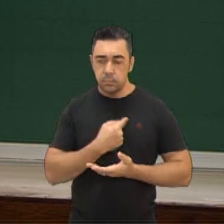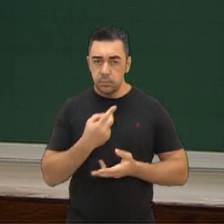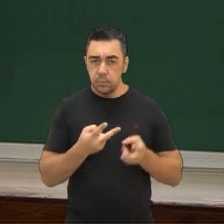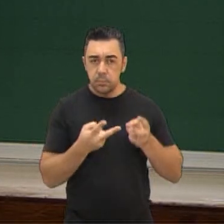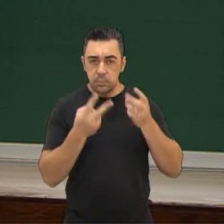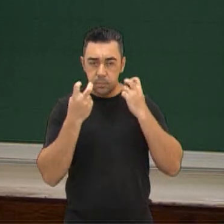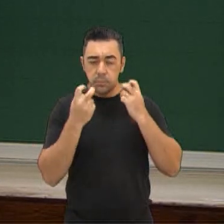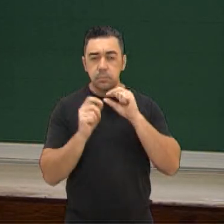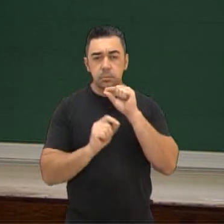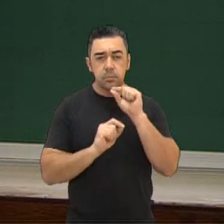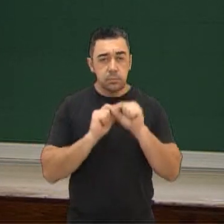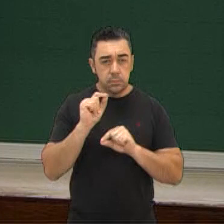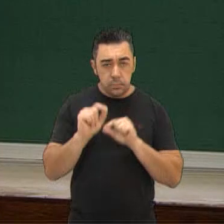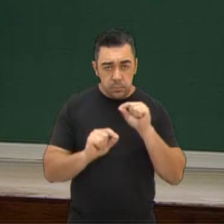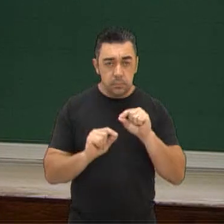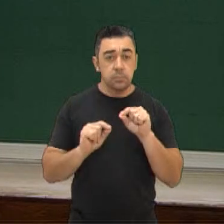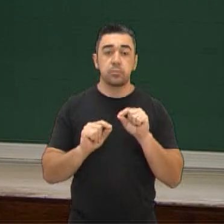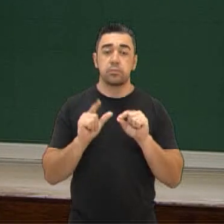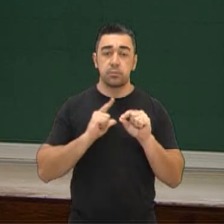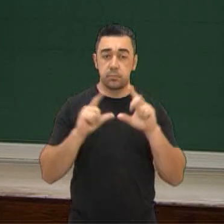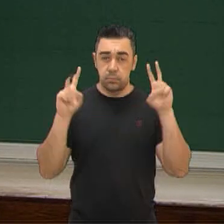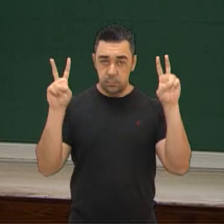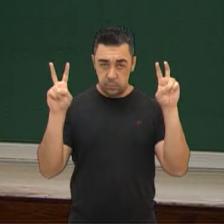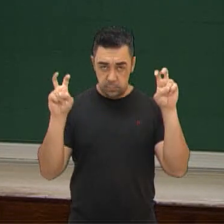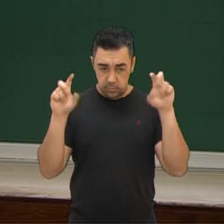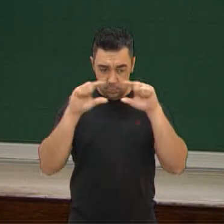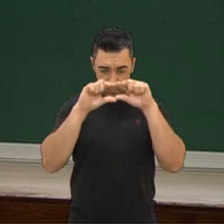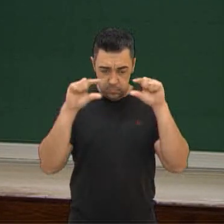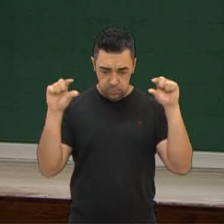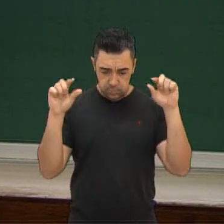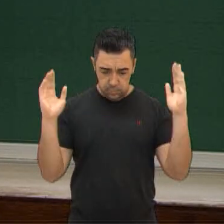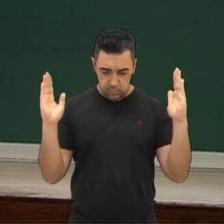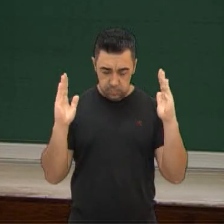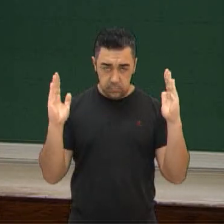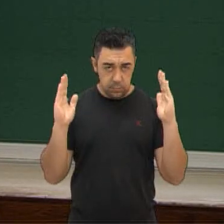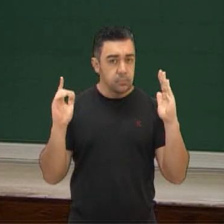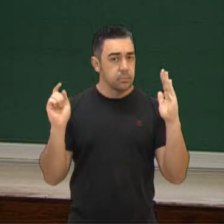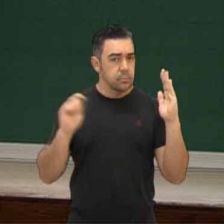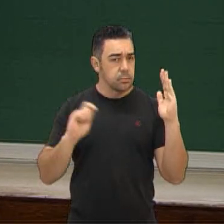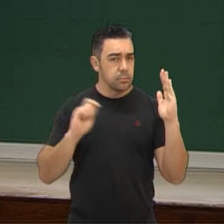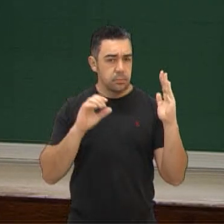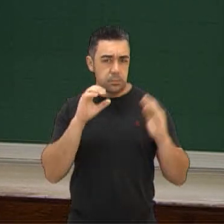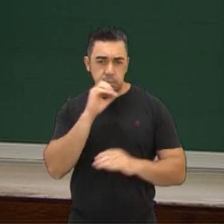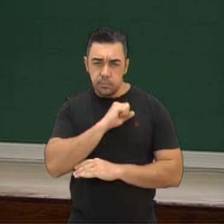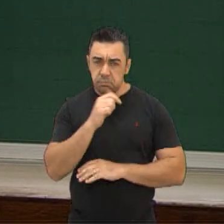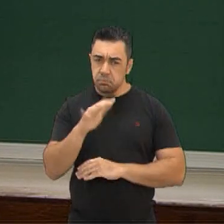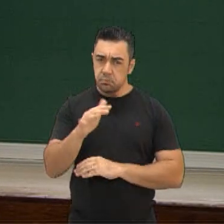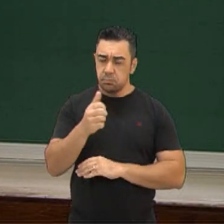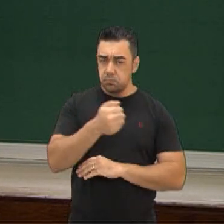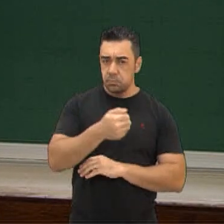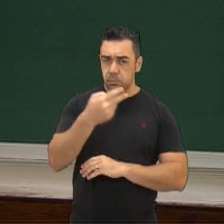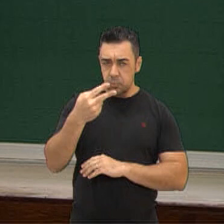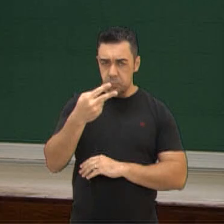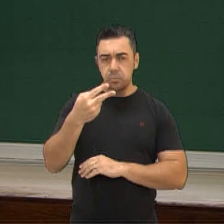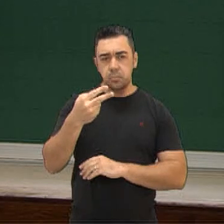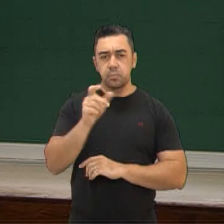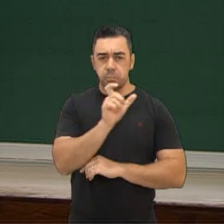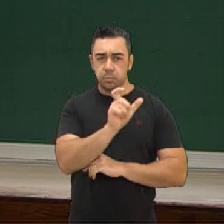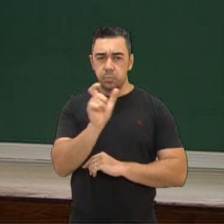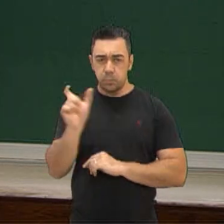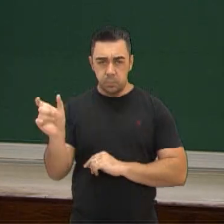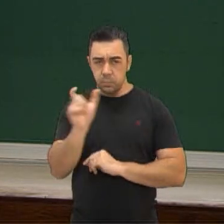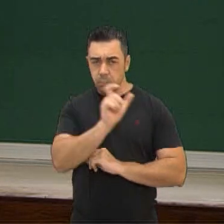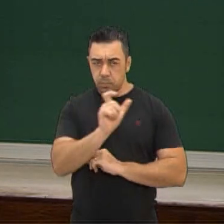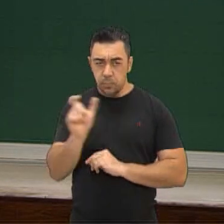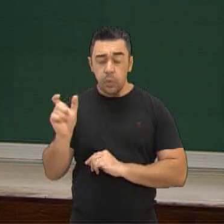mente é que é um título, é curto, é breve, tem até umas 12 palavras, e tem essa